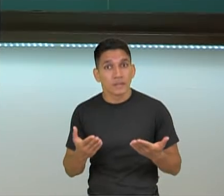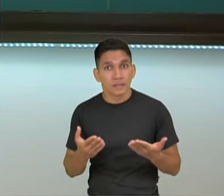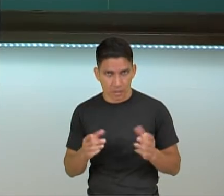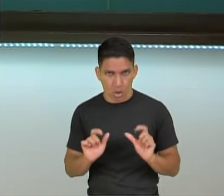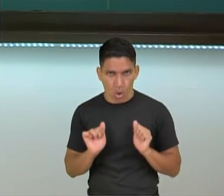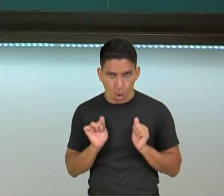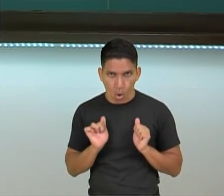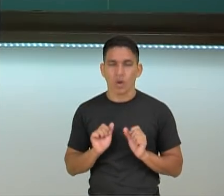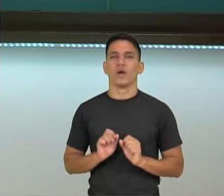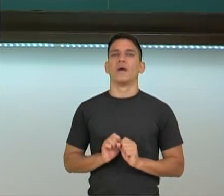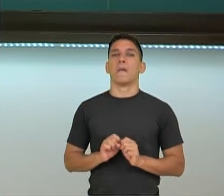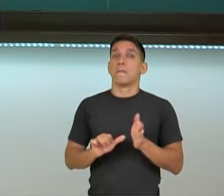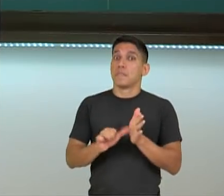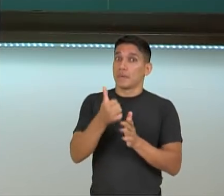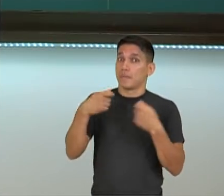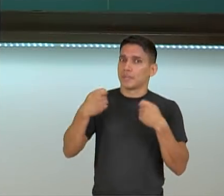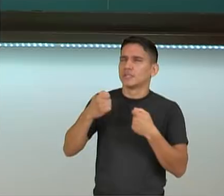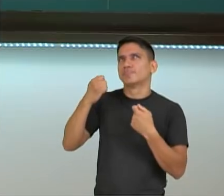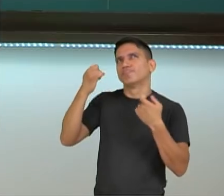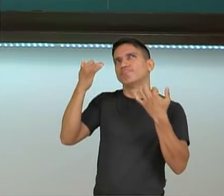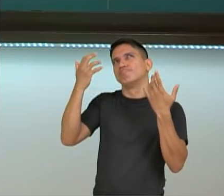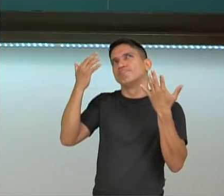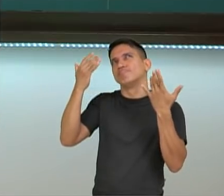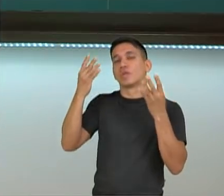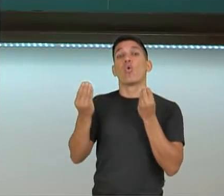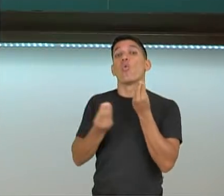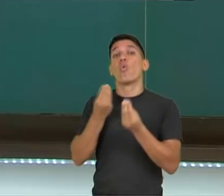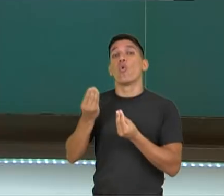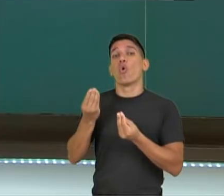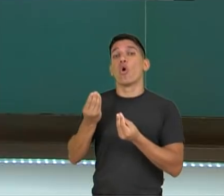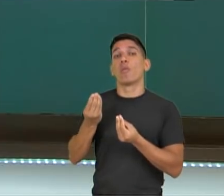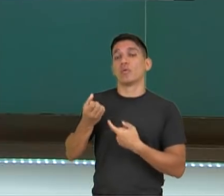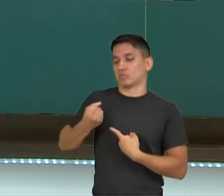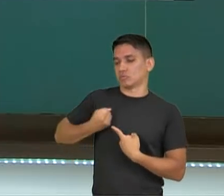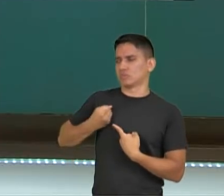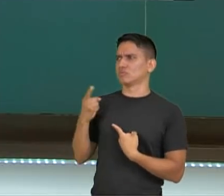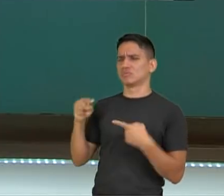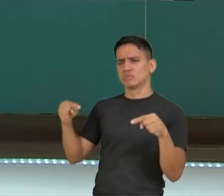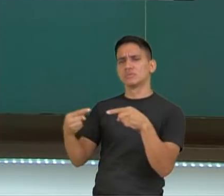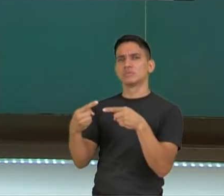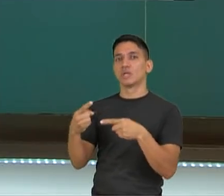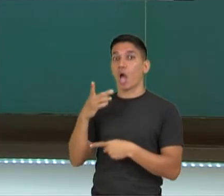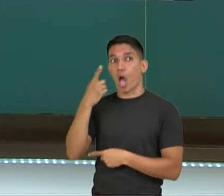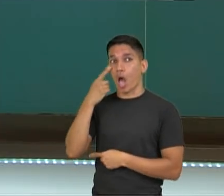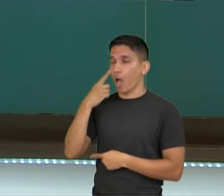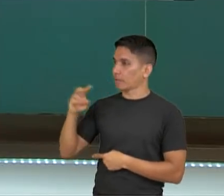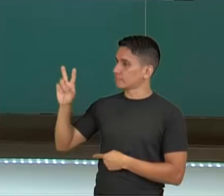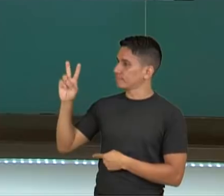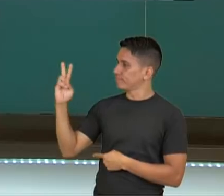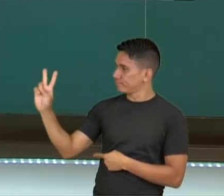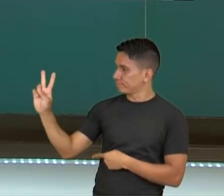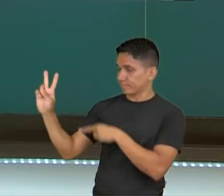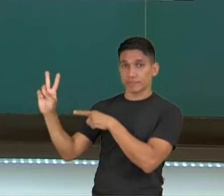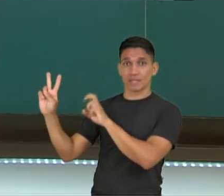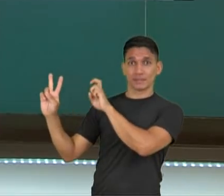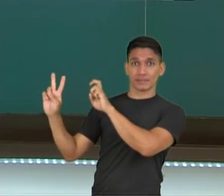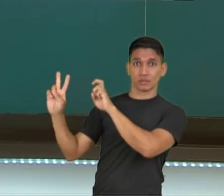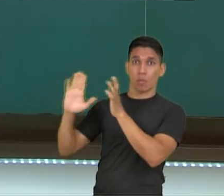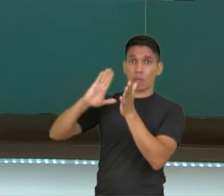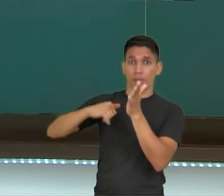o que que eu quero? Eu quero que este número aqui, movendo apenas um palito, se transforme em